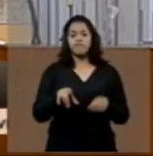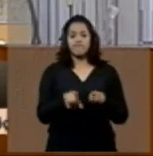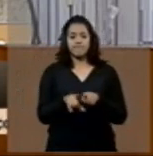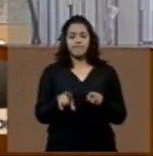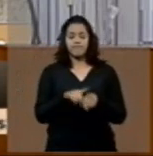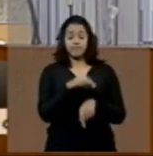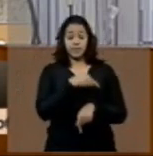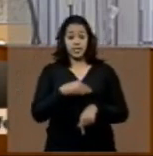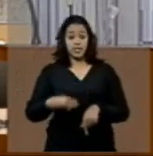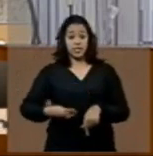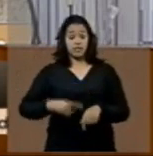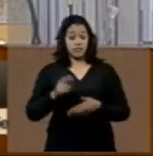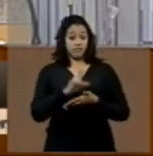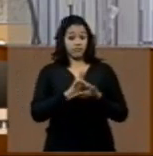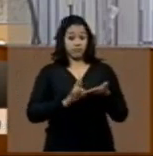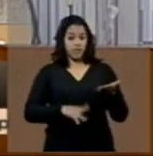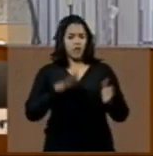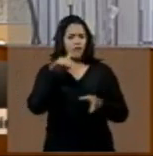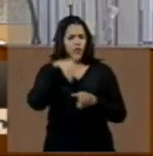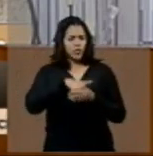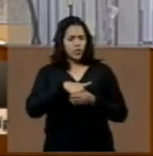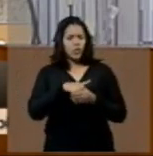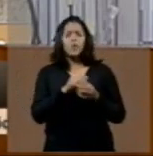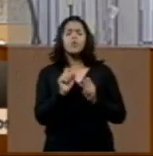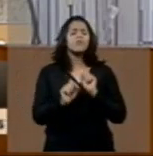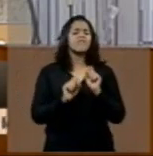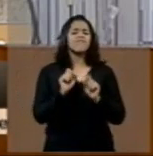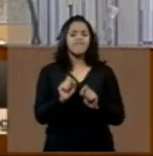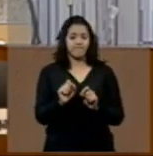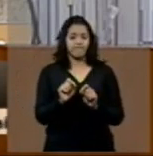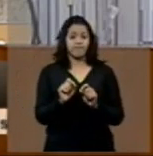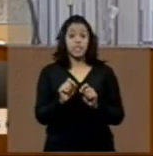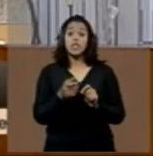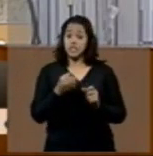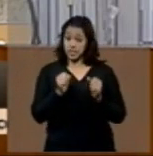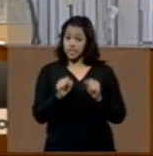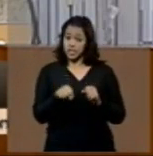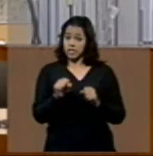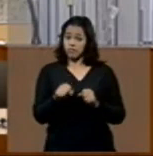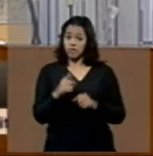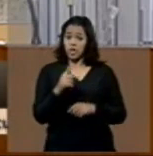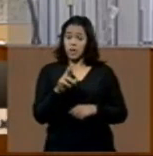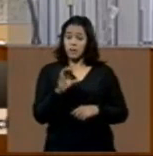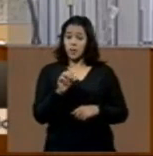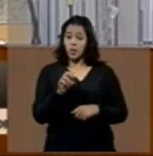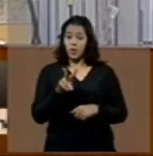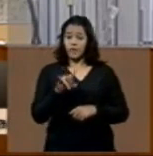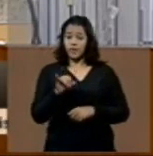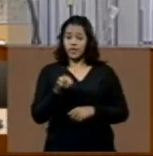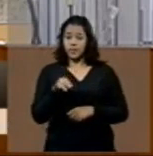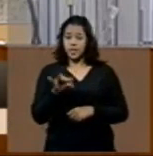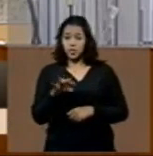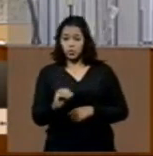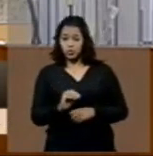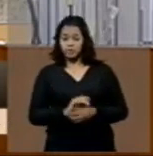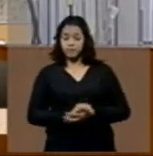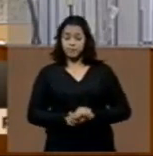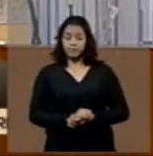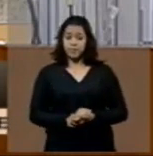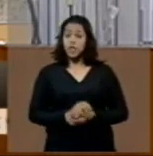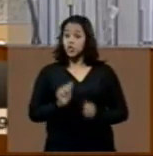o ministro relator votou no sentido do provimento do recurso. Acompanhou o